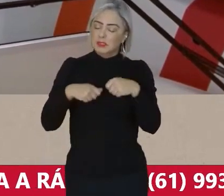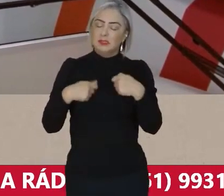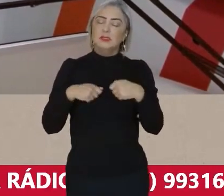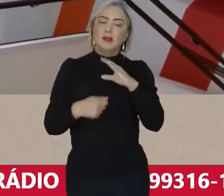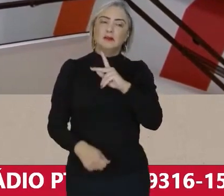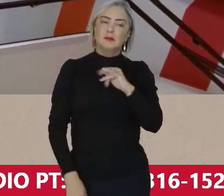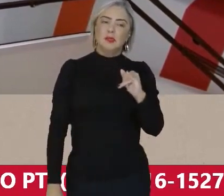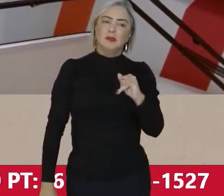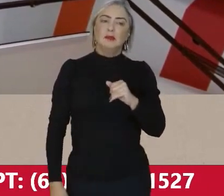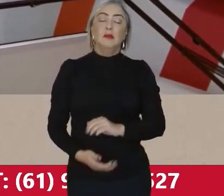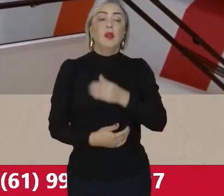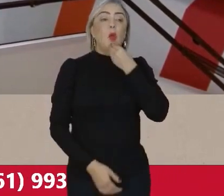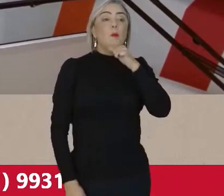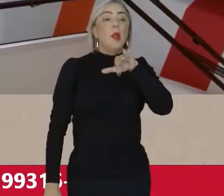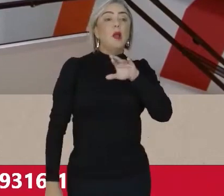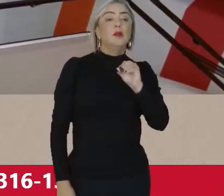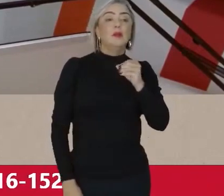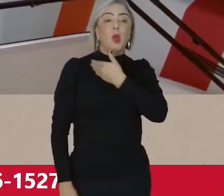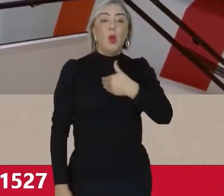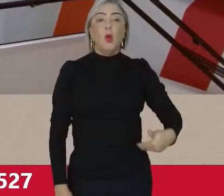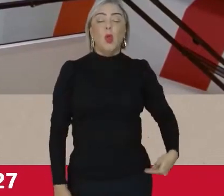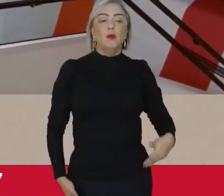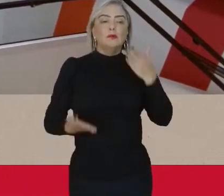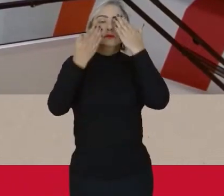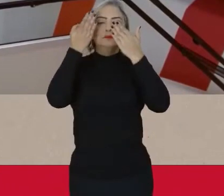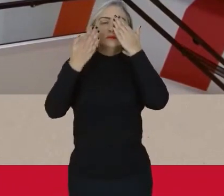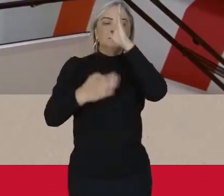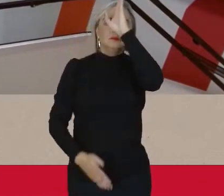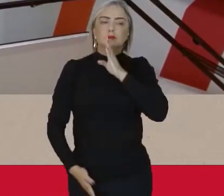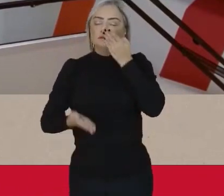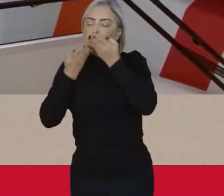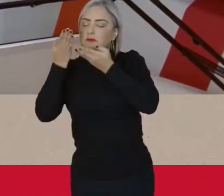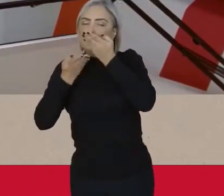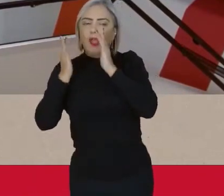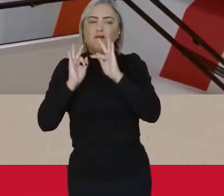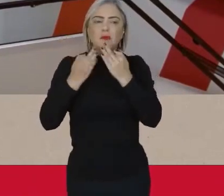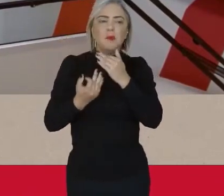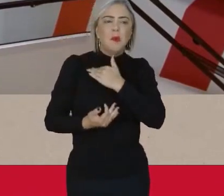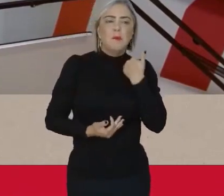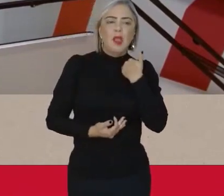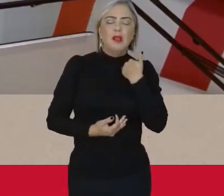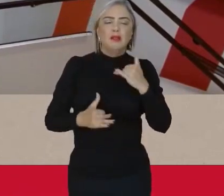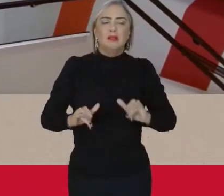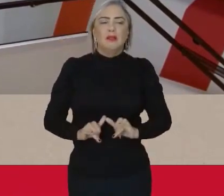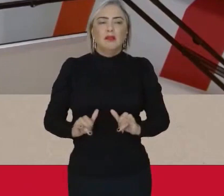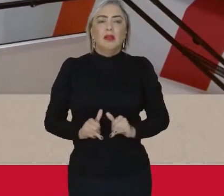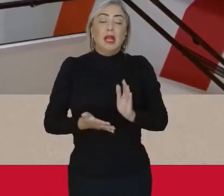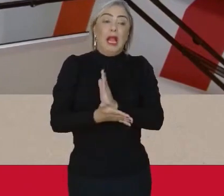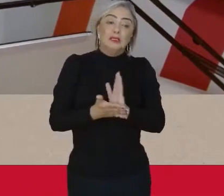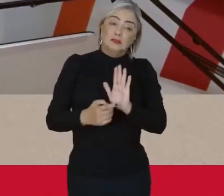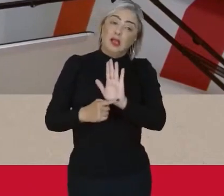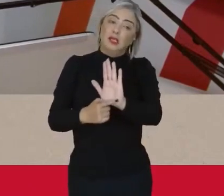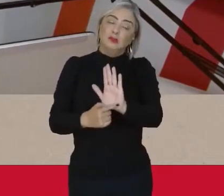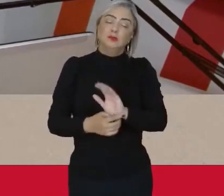vocês. O Maurício diz o governo deveria dar psicólogos de graça para pessoas que perderam os familiares da Covid. Às vezes